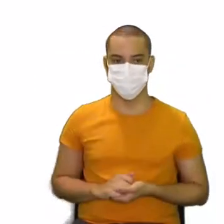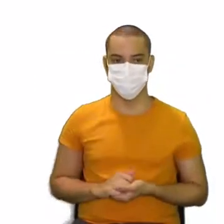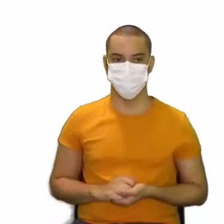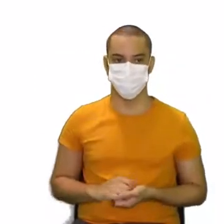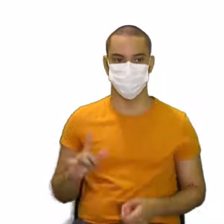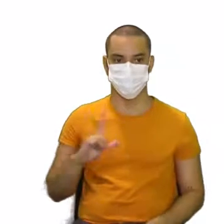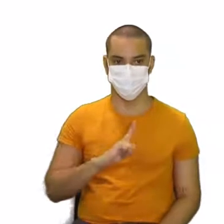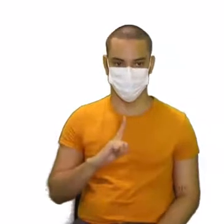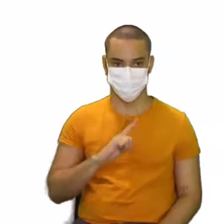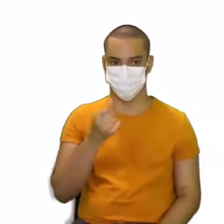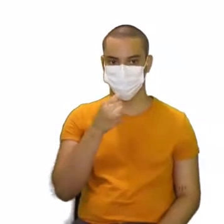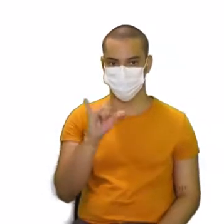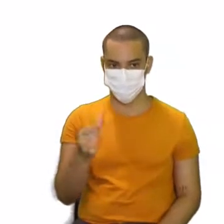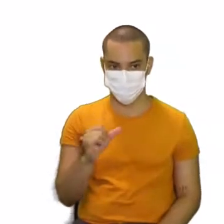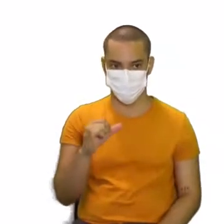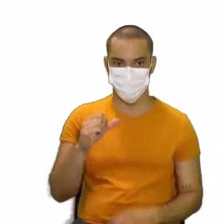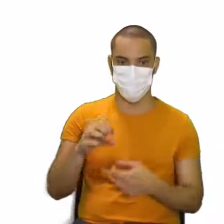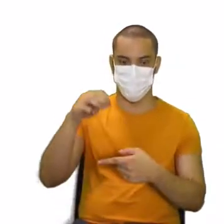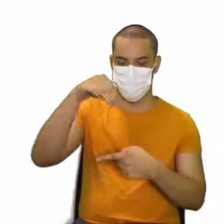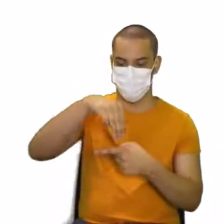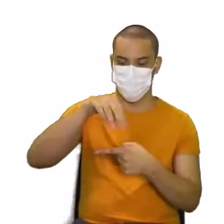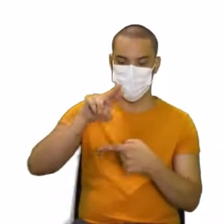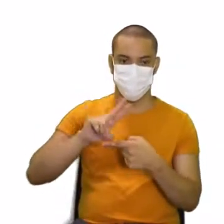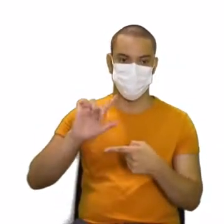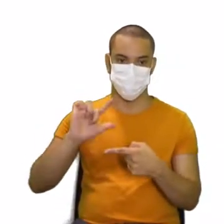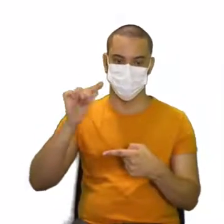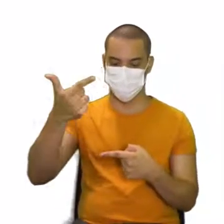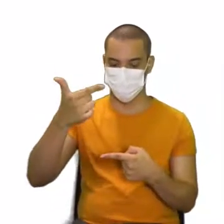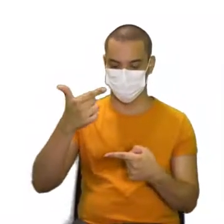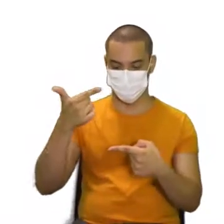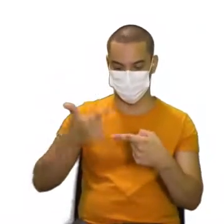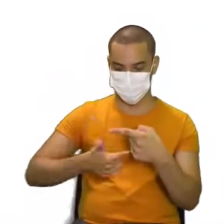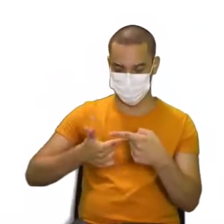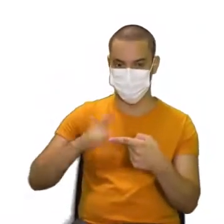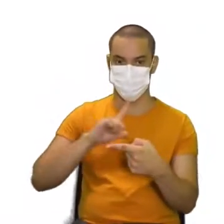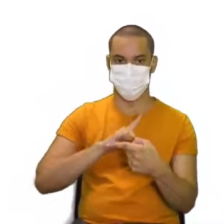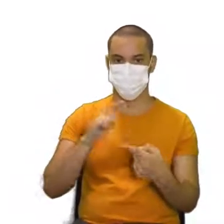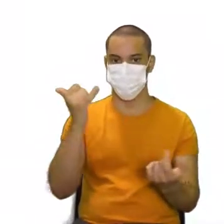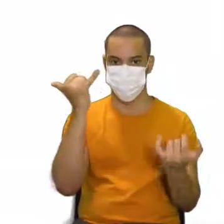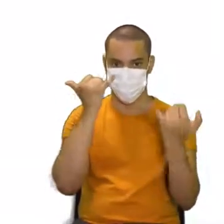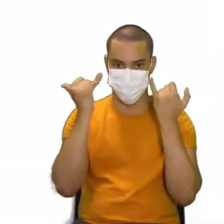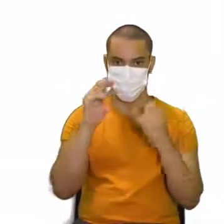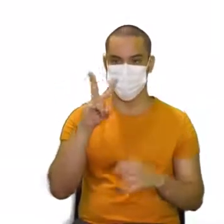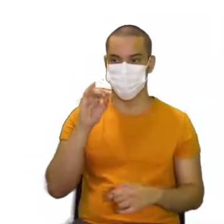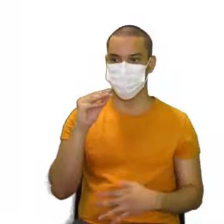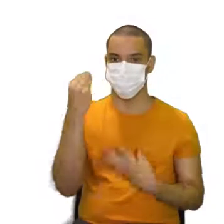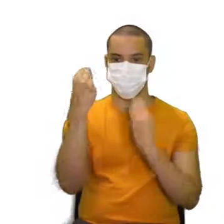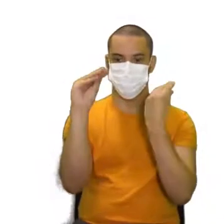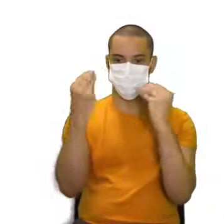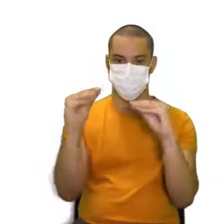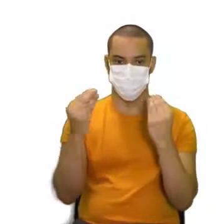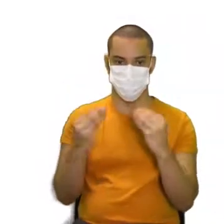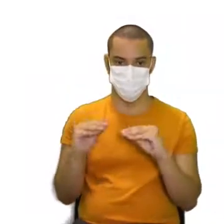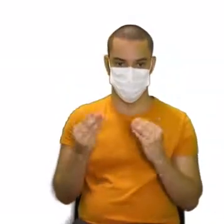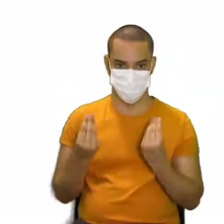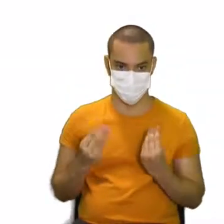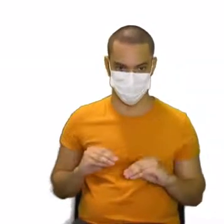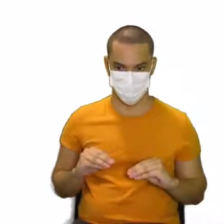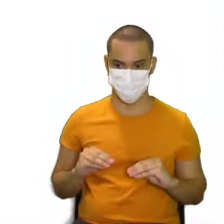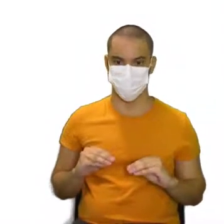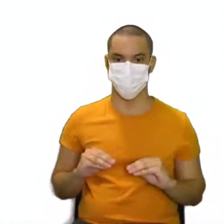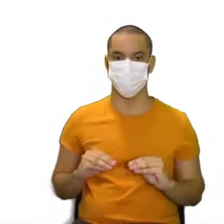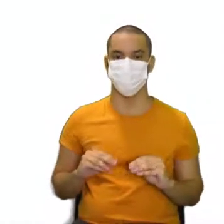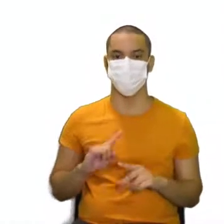energia cinética e me ver o quadrado dividido por dois tendo os dados eu vou substituir certo